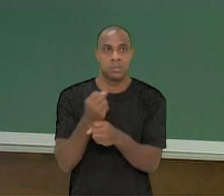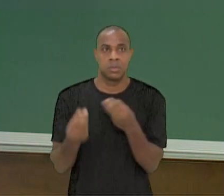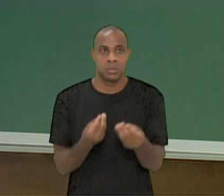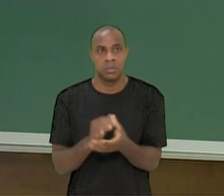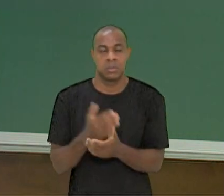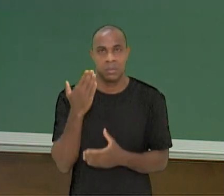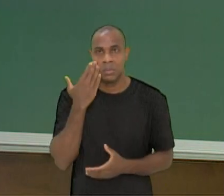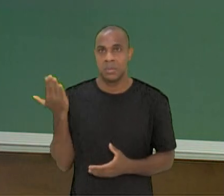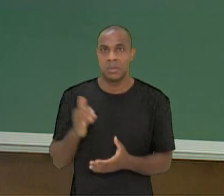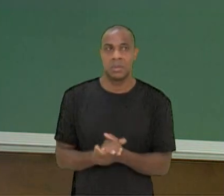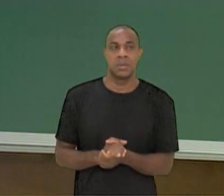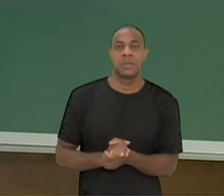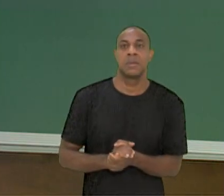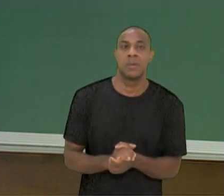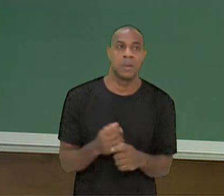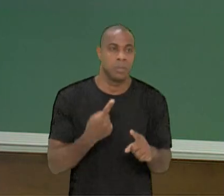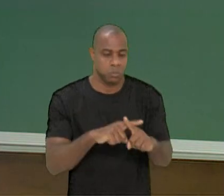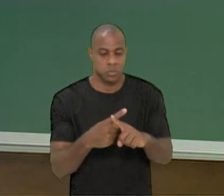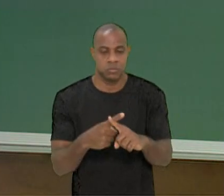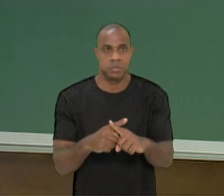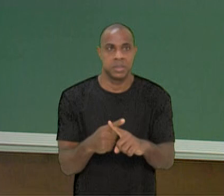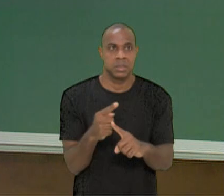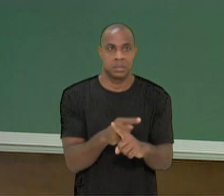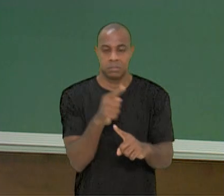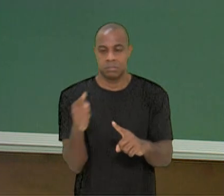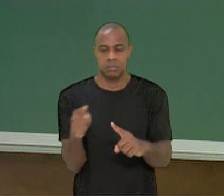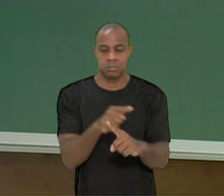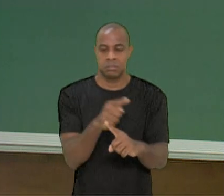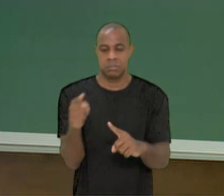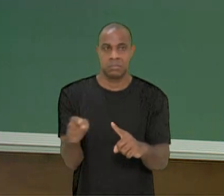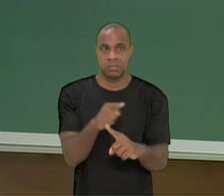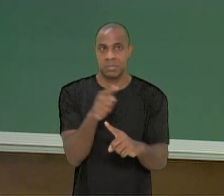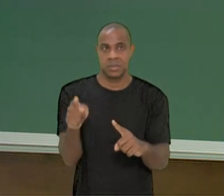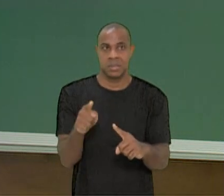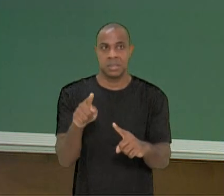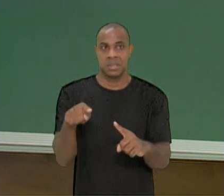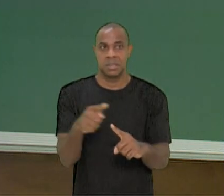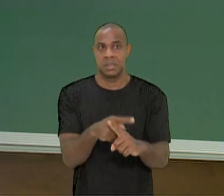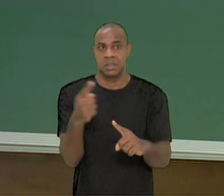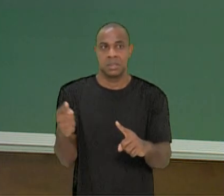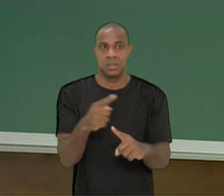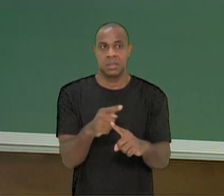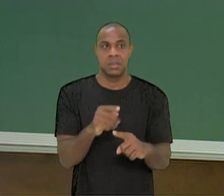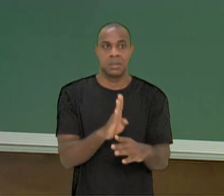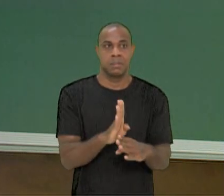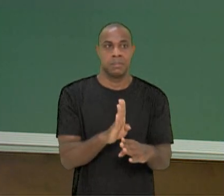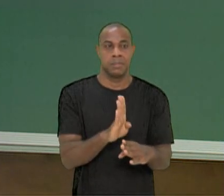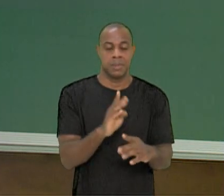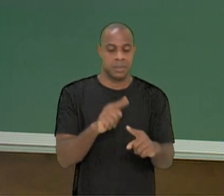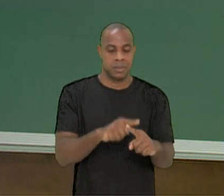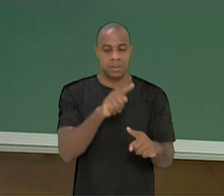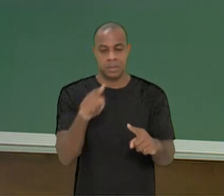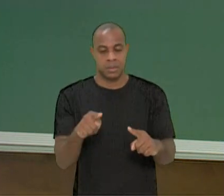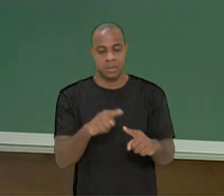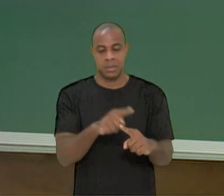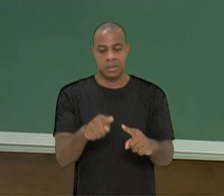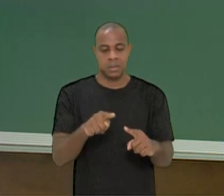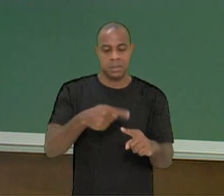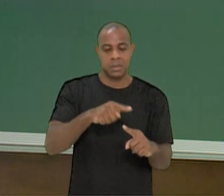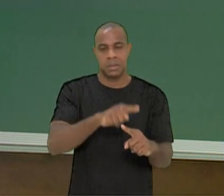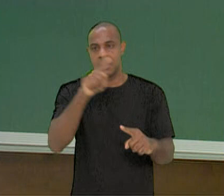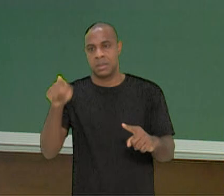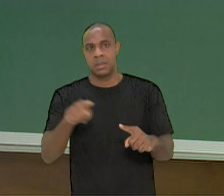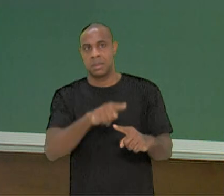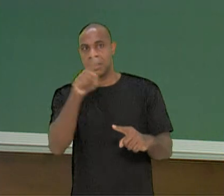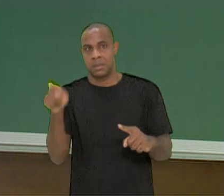Multiplico o numerador e multiplico o denominador. Então você vai ter o quê? B mais H. B mais B vezes H dividido por